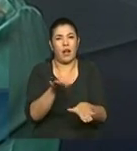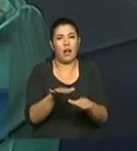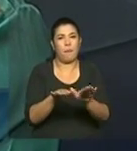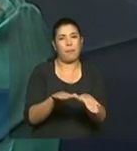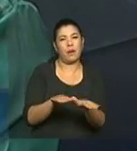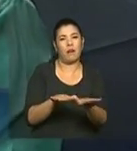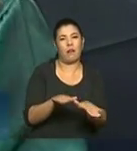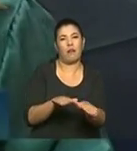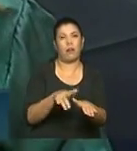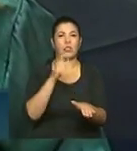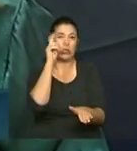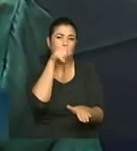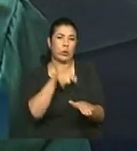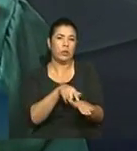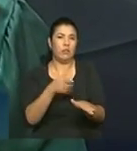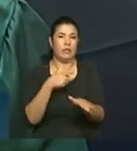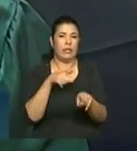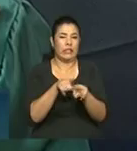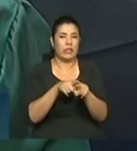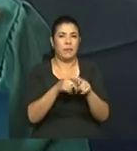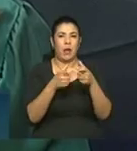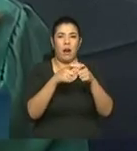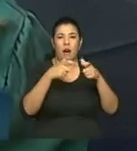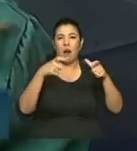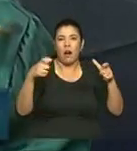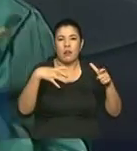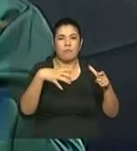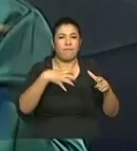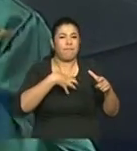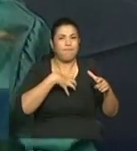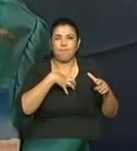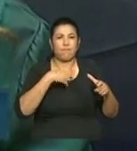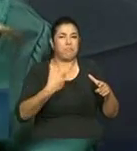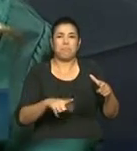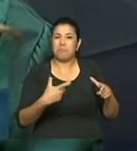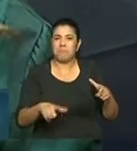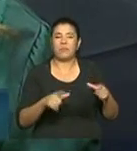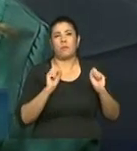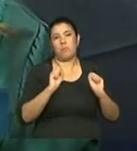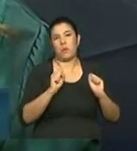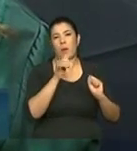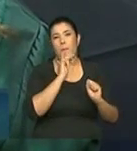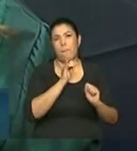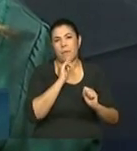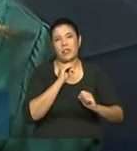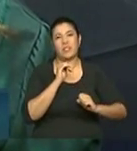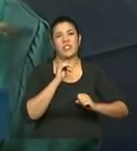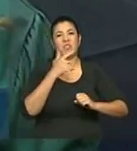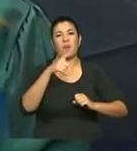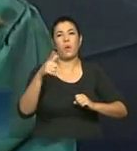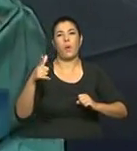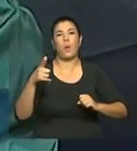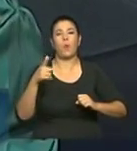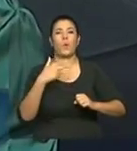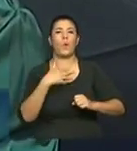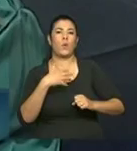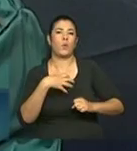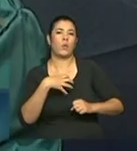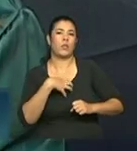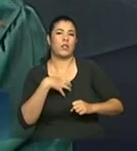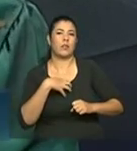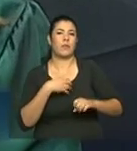que amplas áreas de insensibilidade, por exemplo, podem causar alguns desdobramentos desfavoráveis. Uma sola do